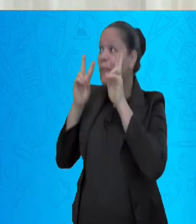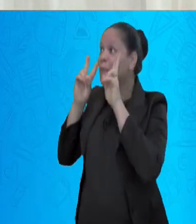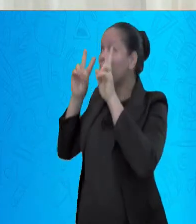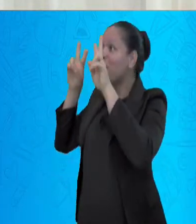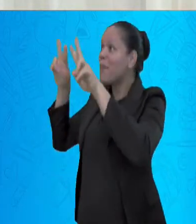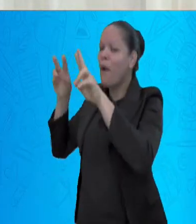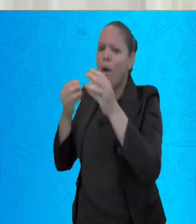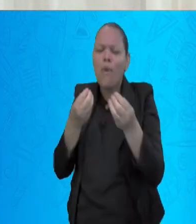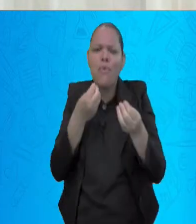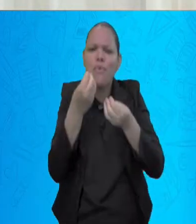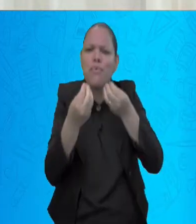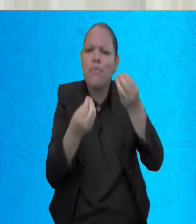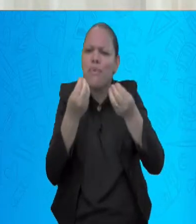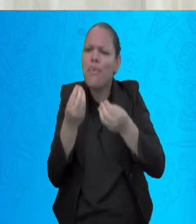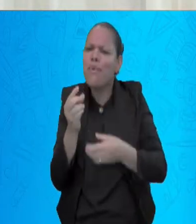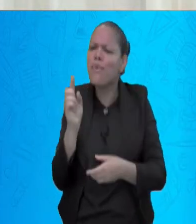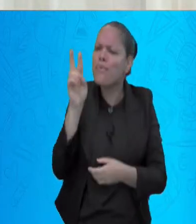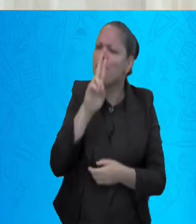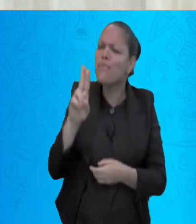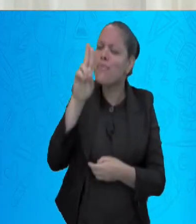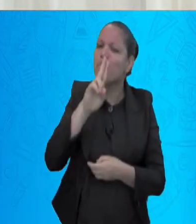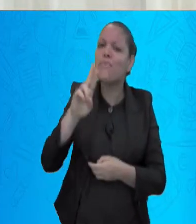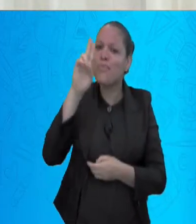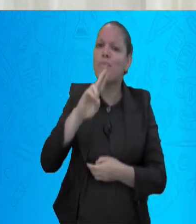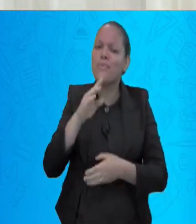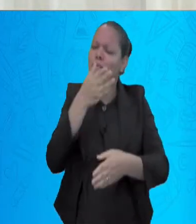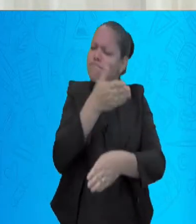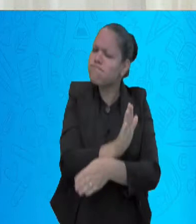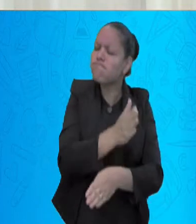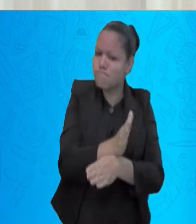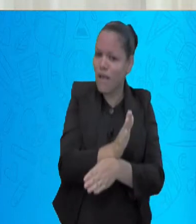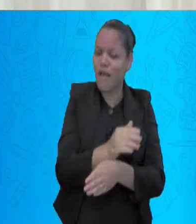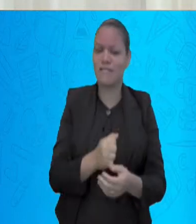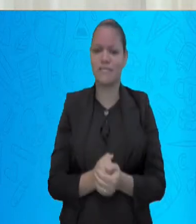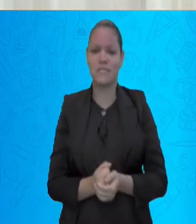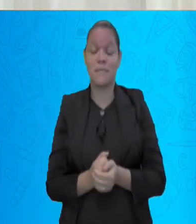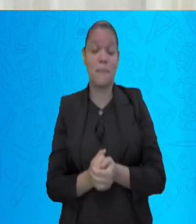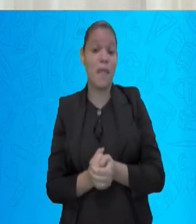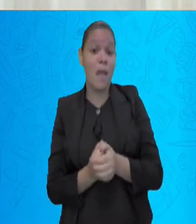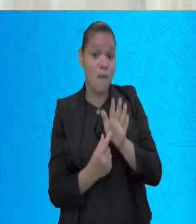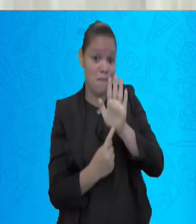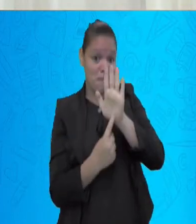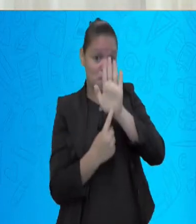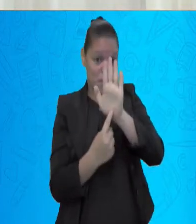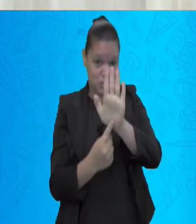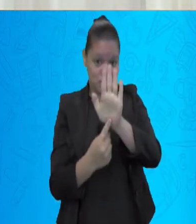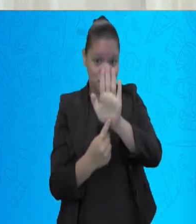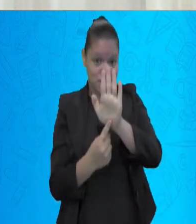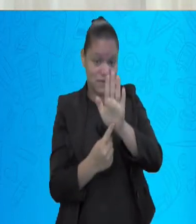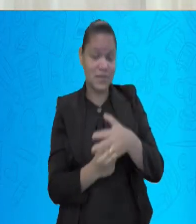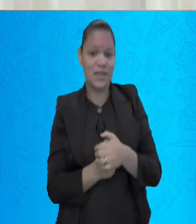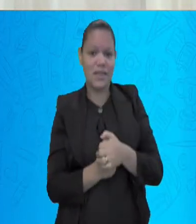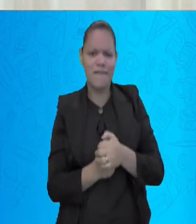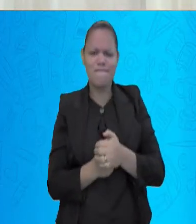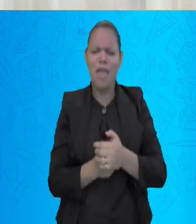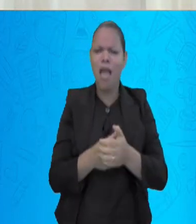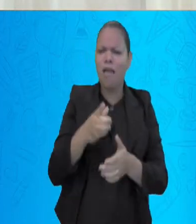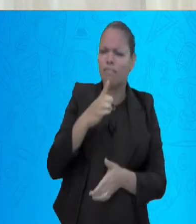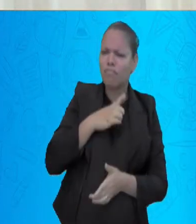na prática, tá? Primeiro aqui, como eu mostrei no desenho, nós temos aqui as unidades representadas por esse